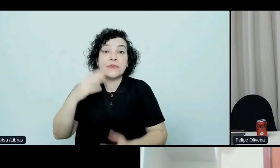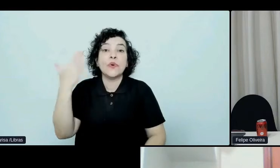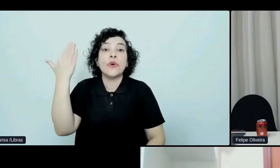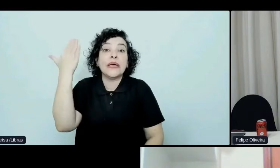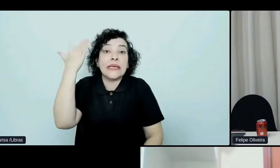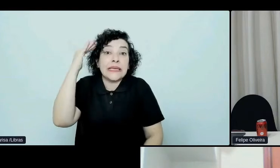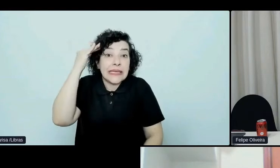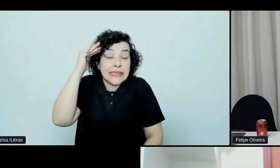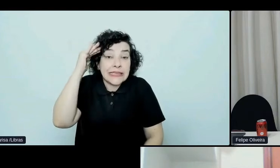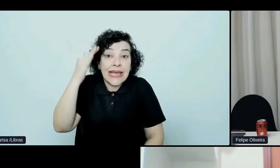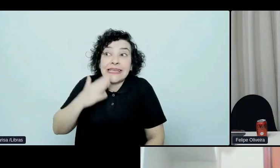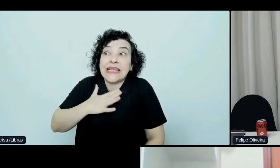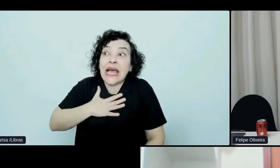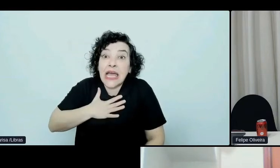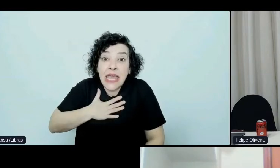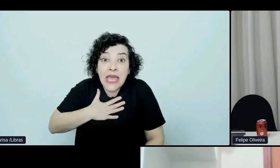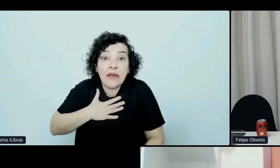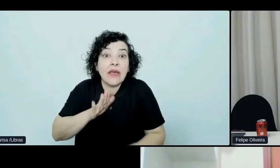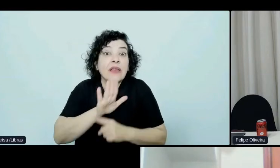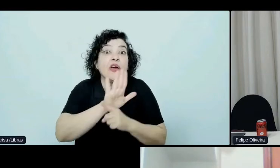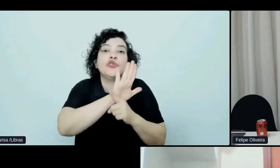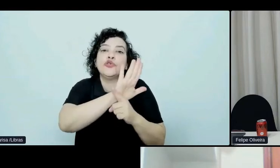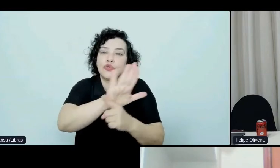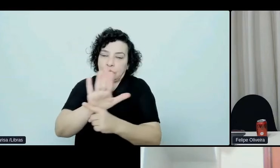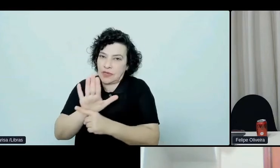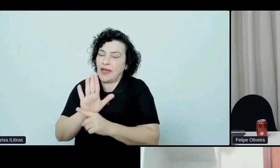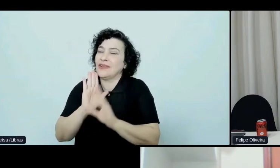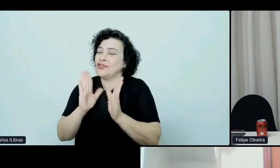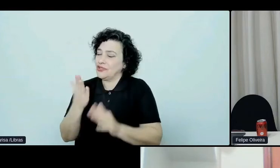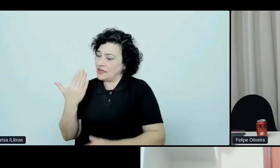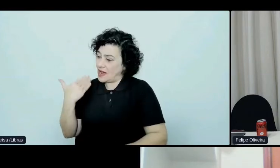Um patamar assim, olhando de cima a baixo? Não.